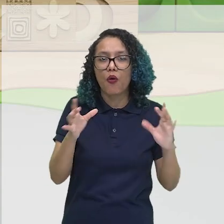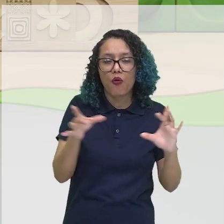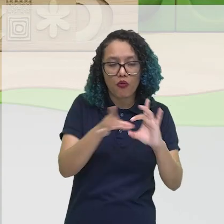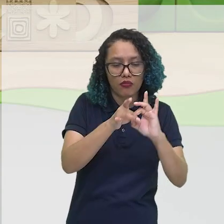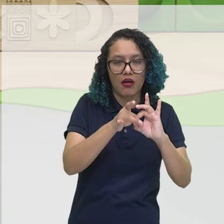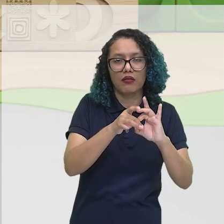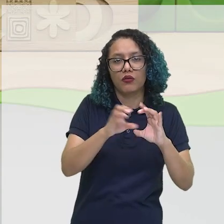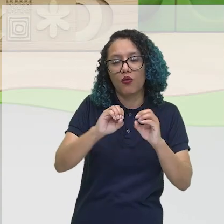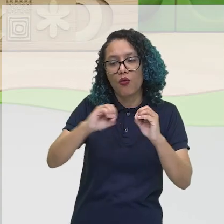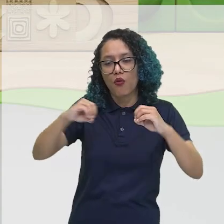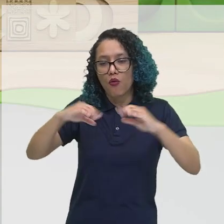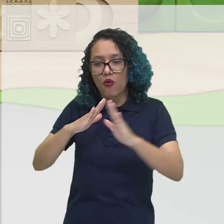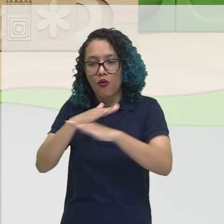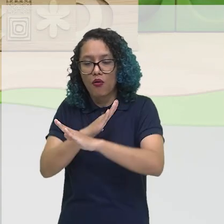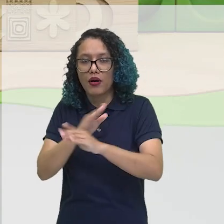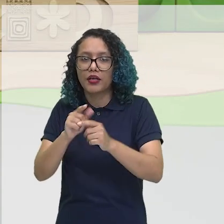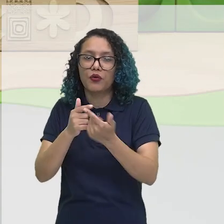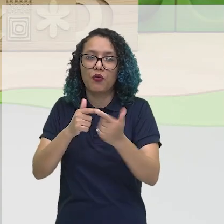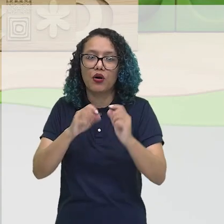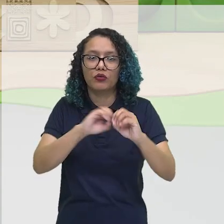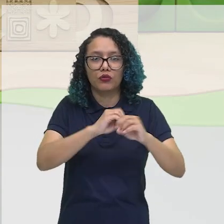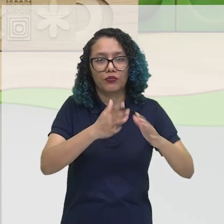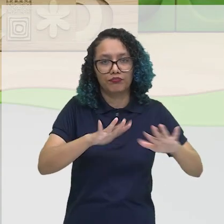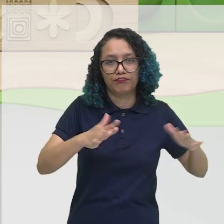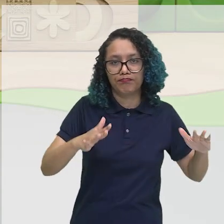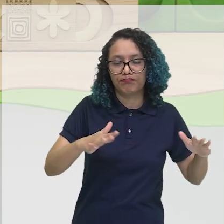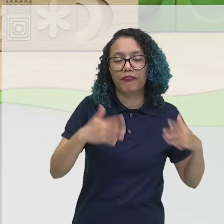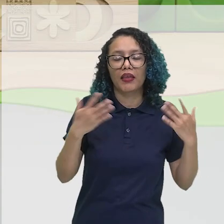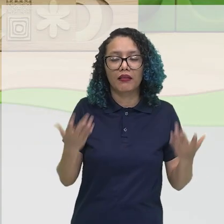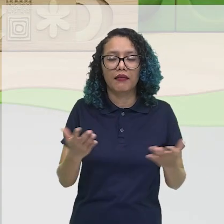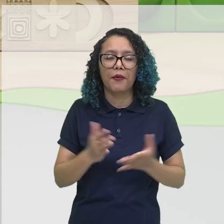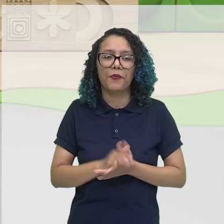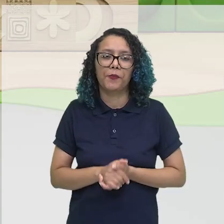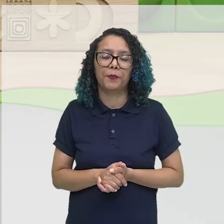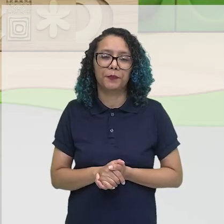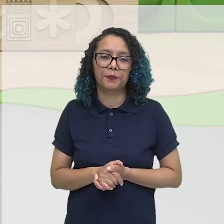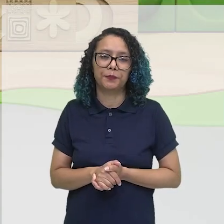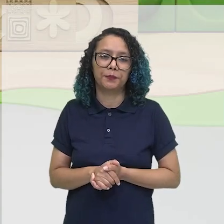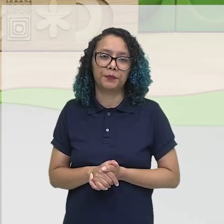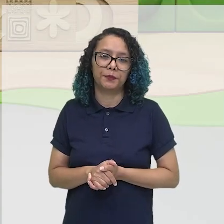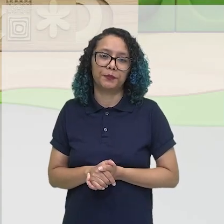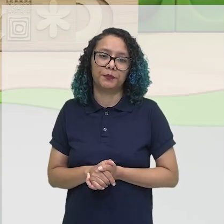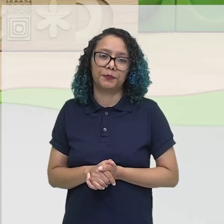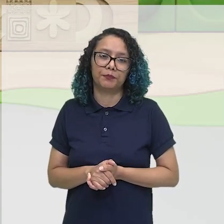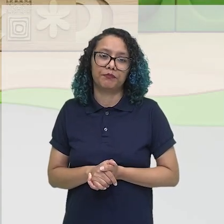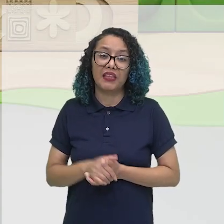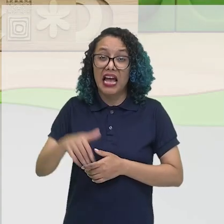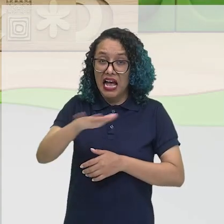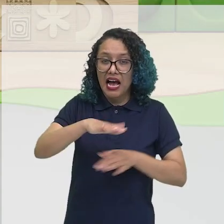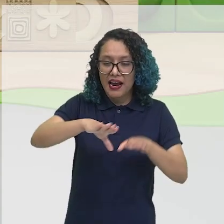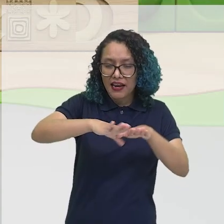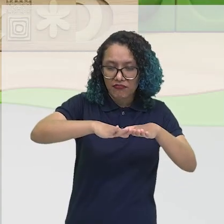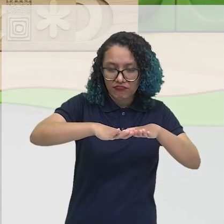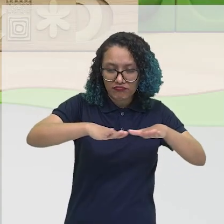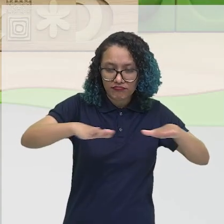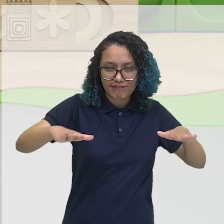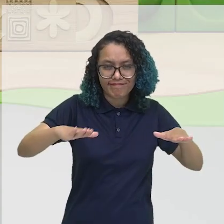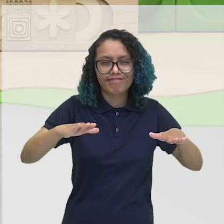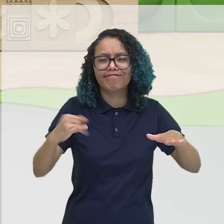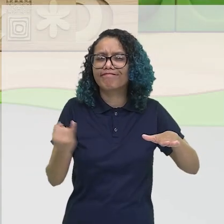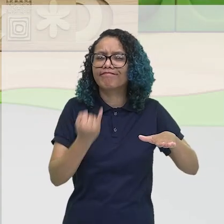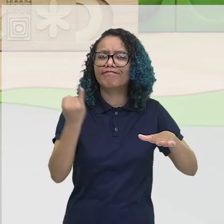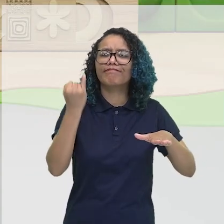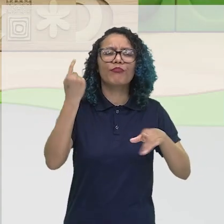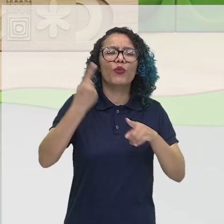certo? Então, e essa planície, ela é extremamente importante para nós,